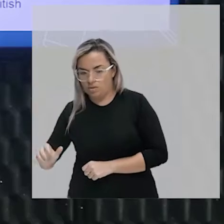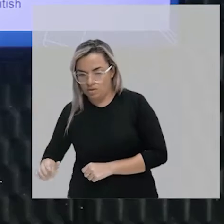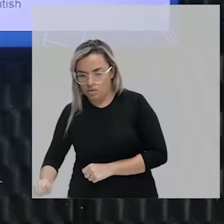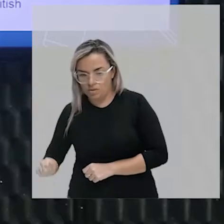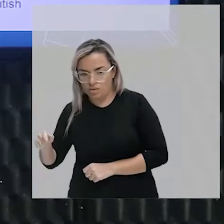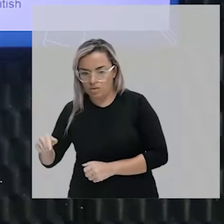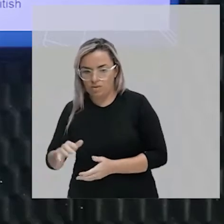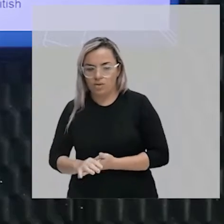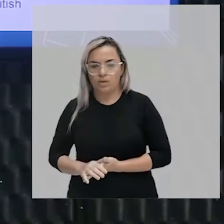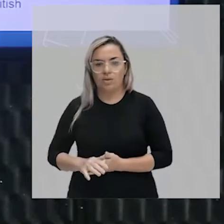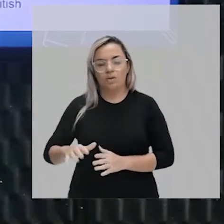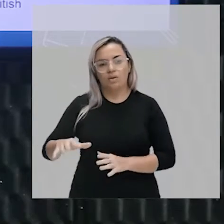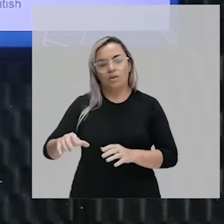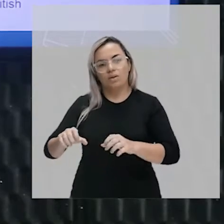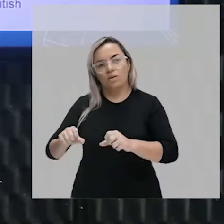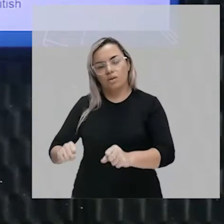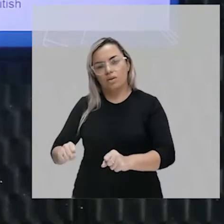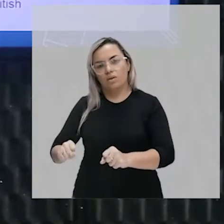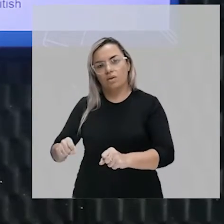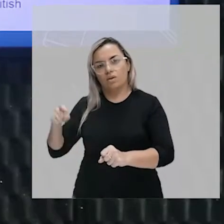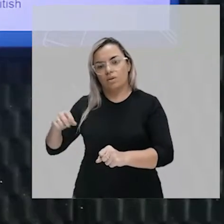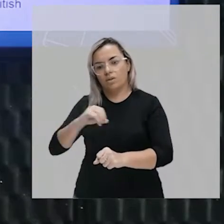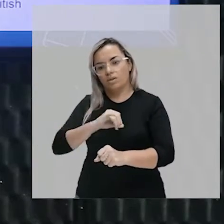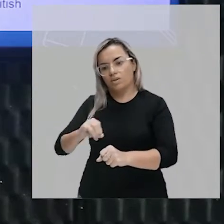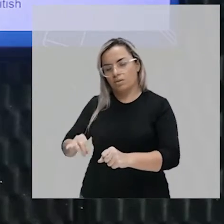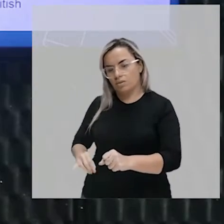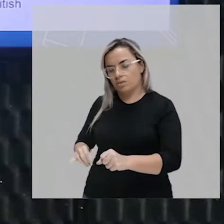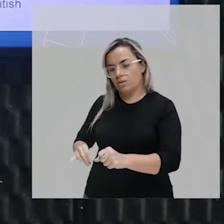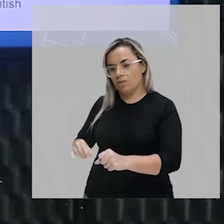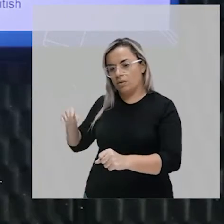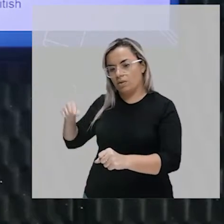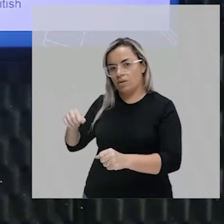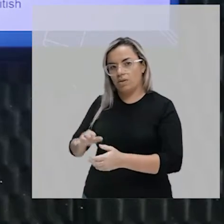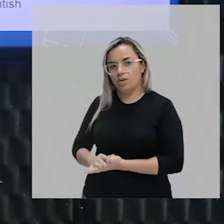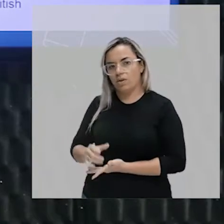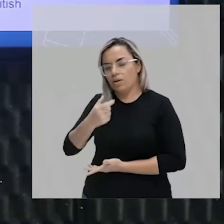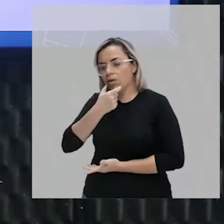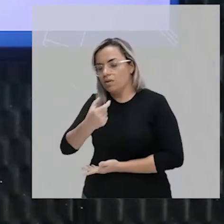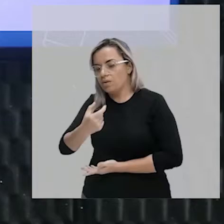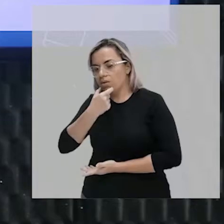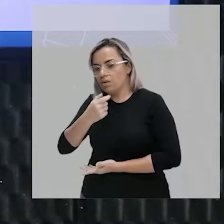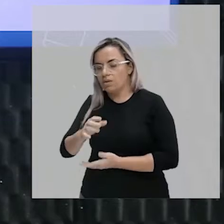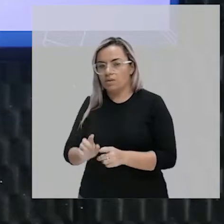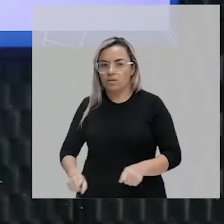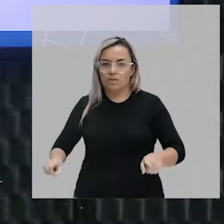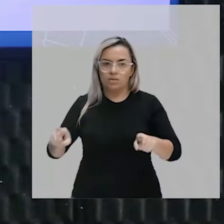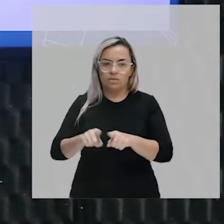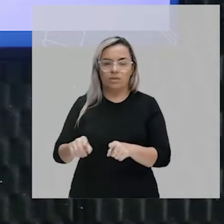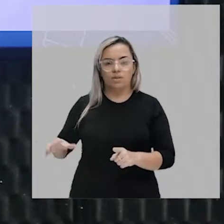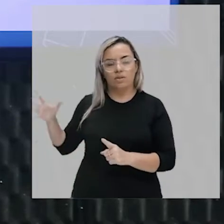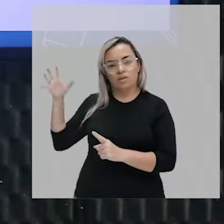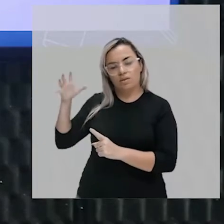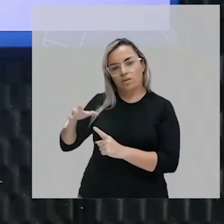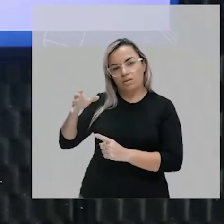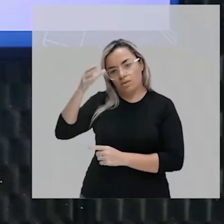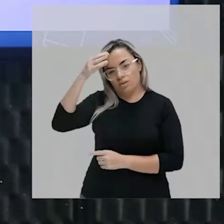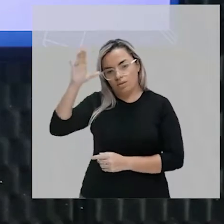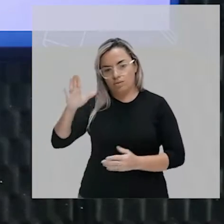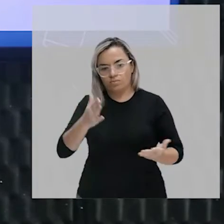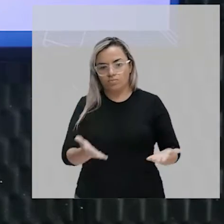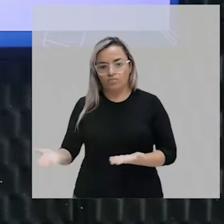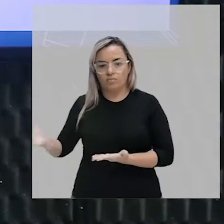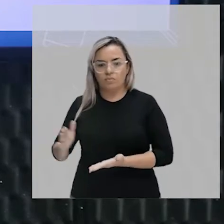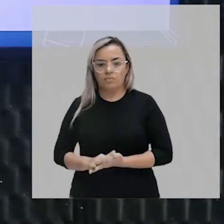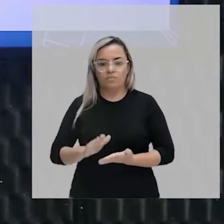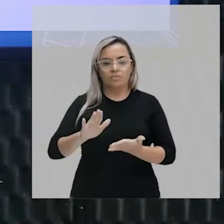colônias o que foram colonizados pelo Império britânico então eles têm um acesso também a aqui tem